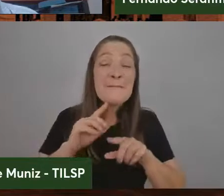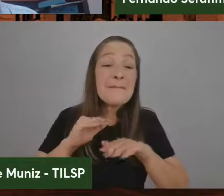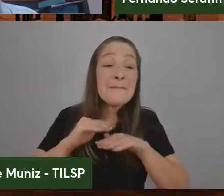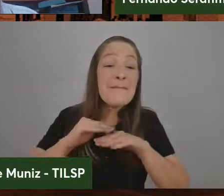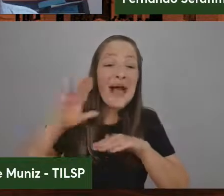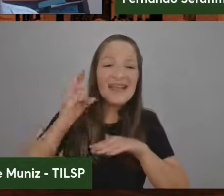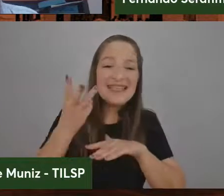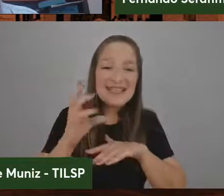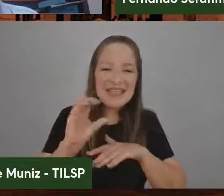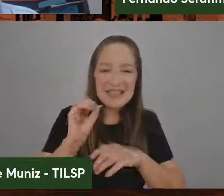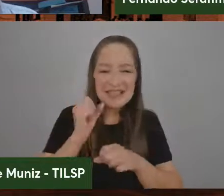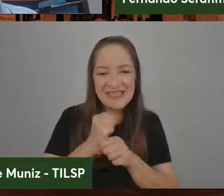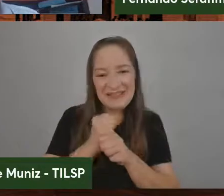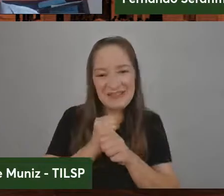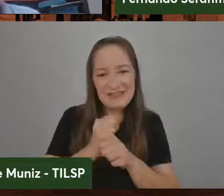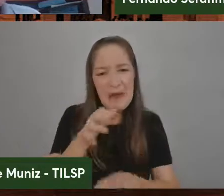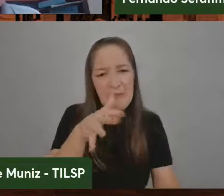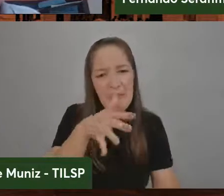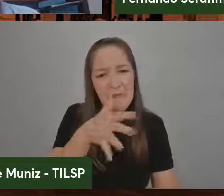de 5 anos. Né?